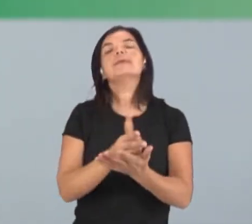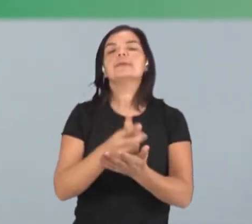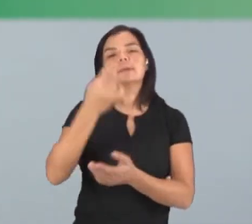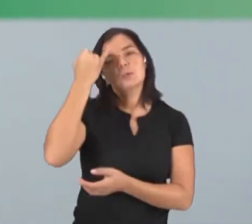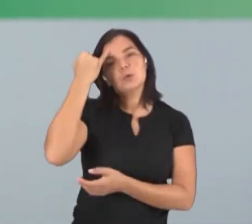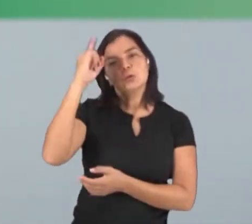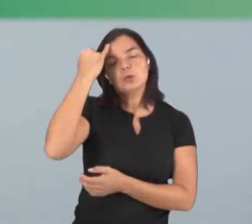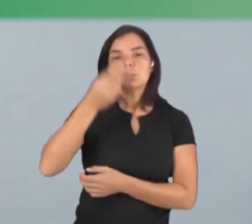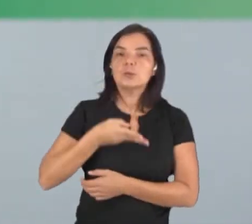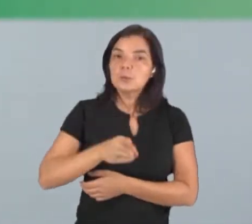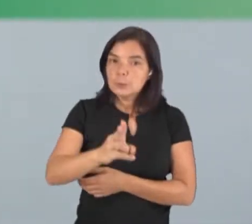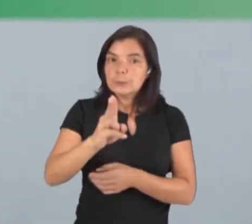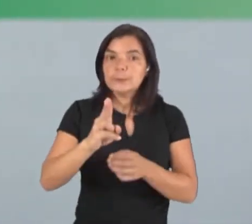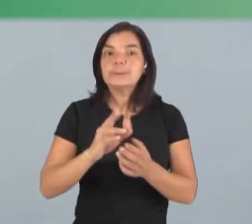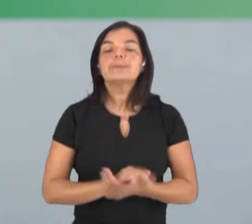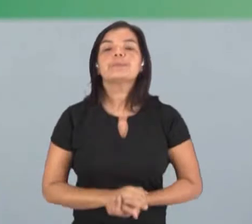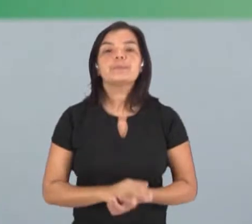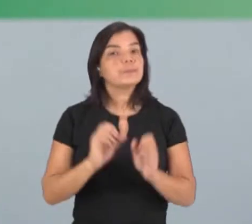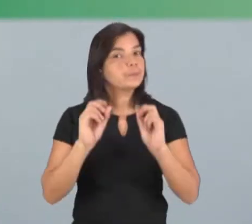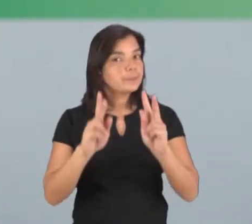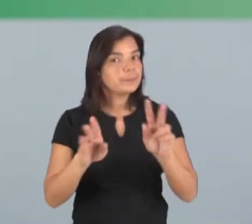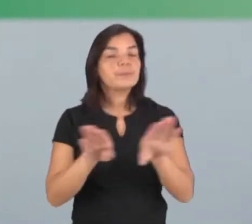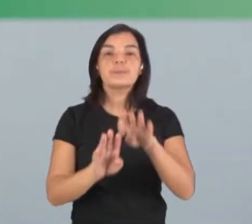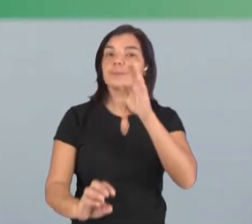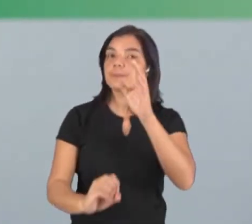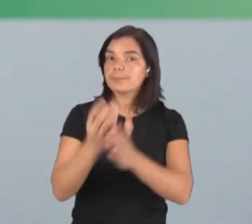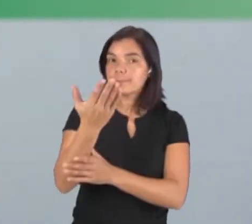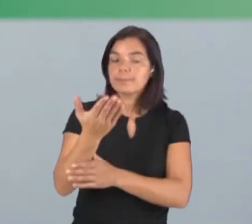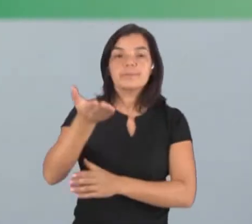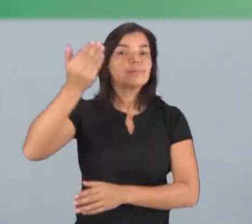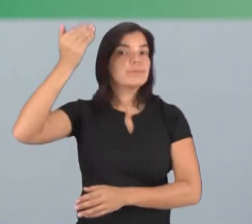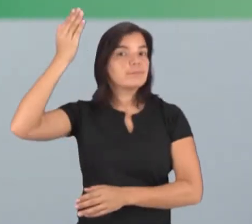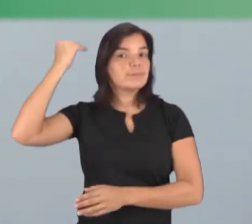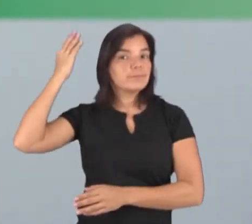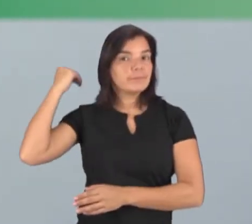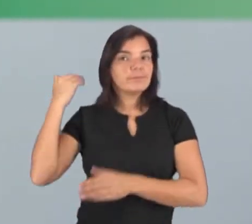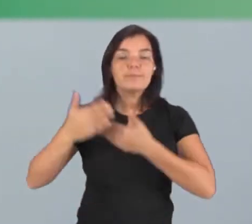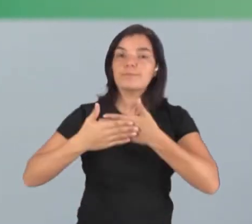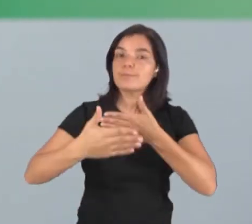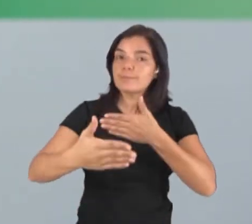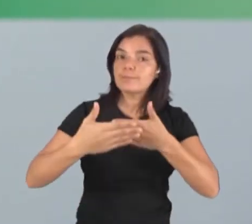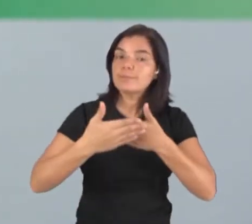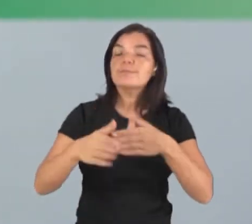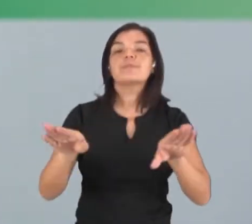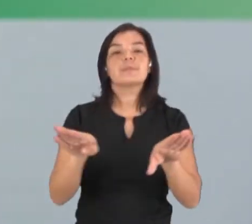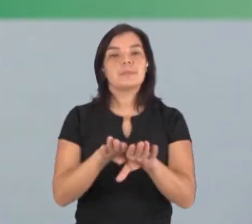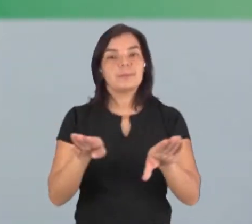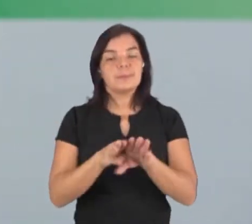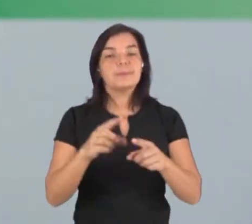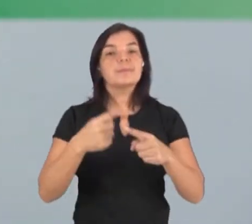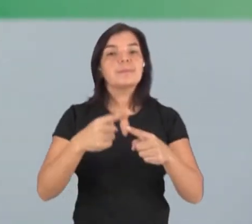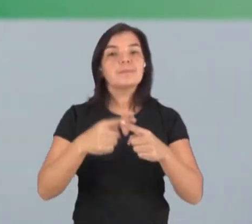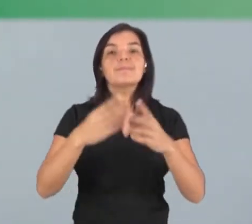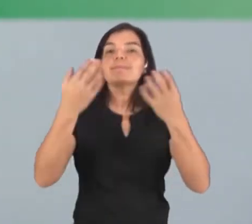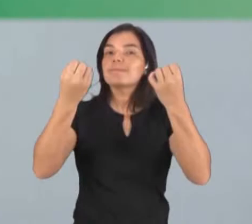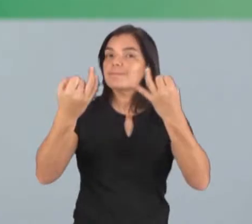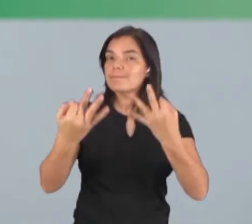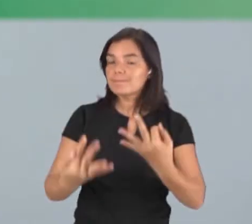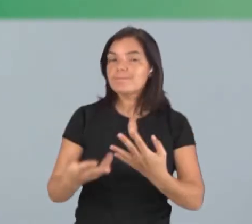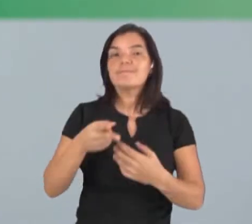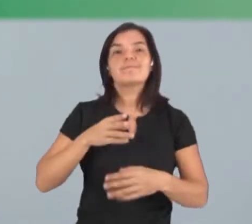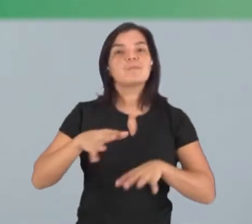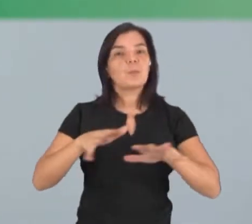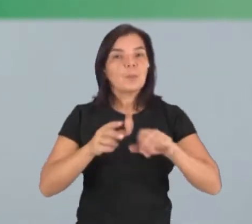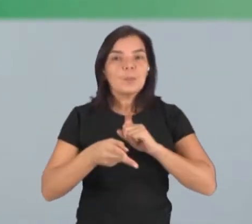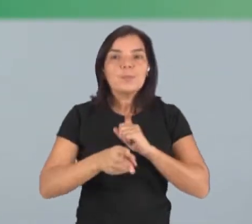essa ideia de continuidade, ok? E isso acontece também com o nosso past progressive, o past continuous, porque a gente está falando de uma ação